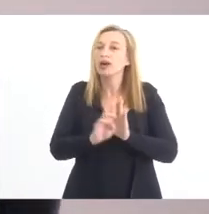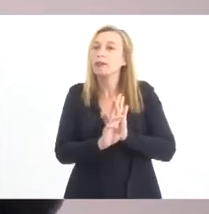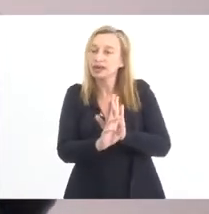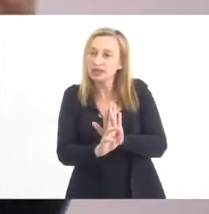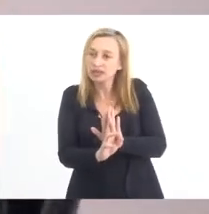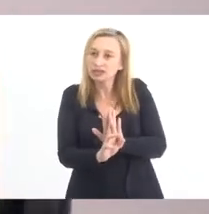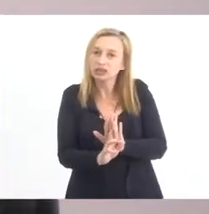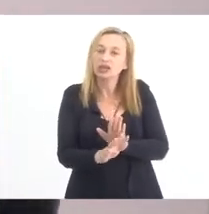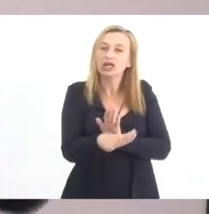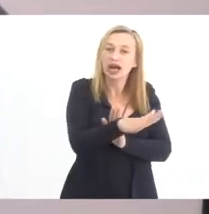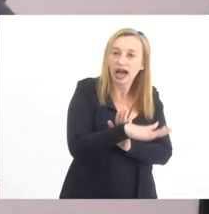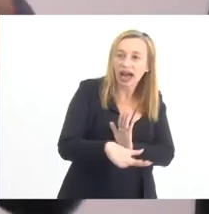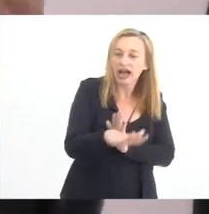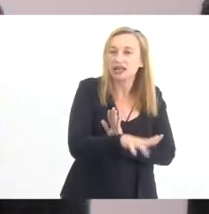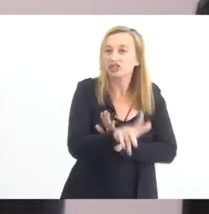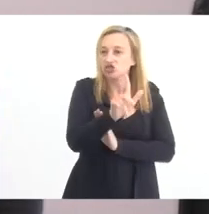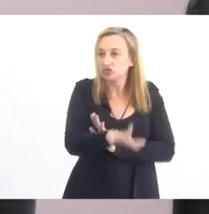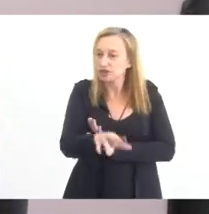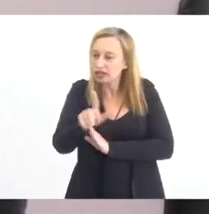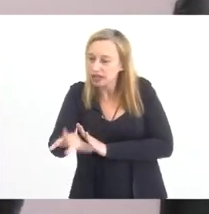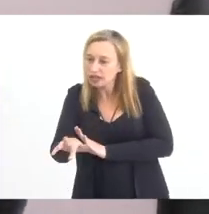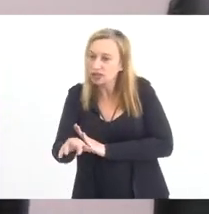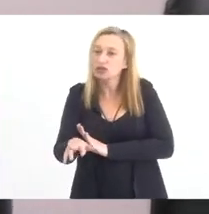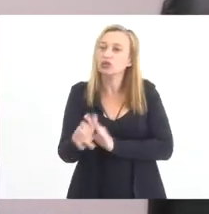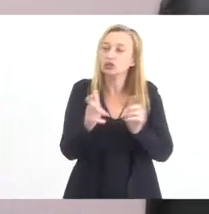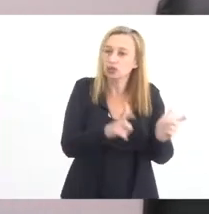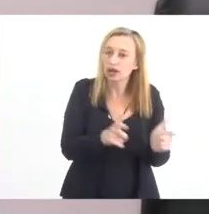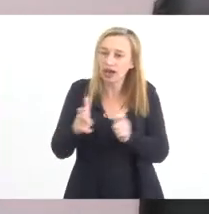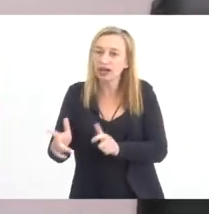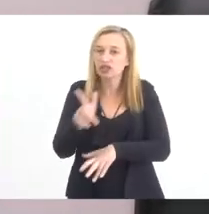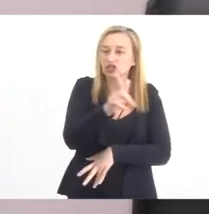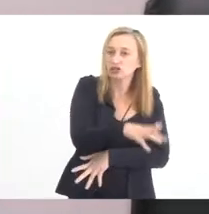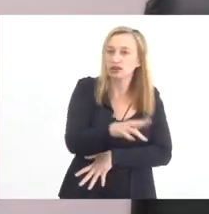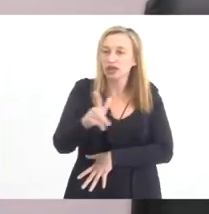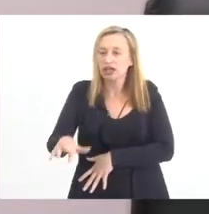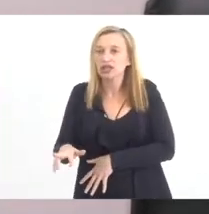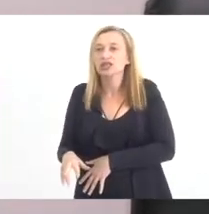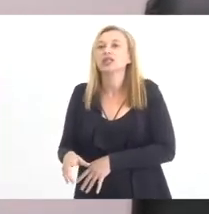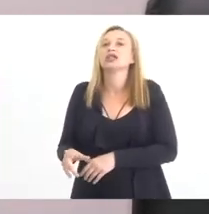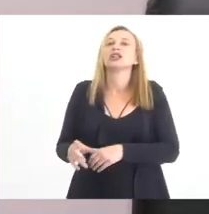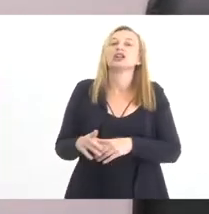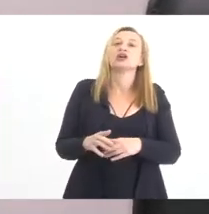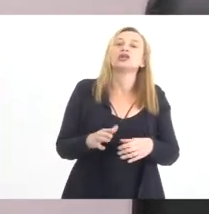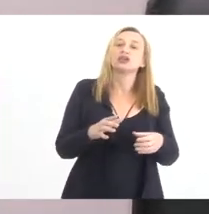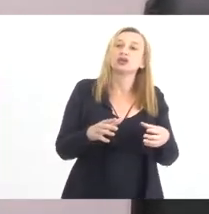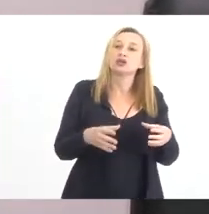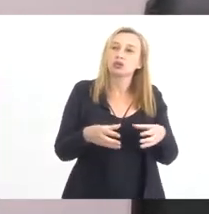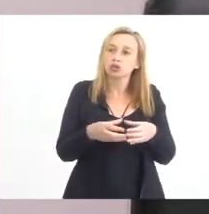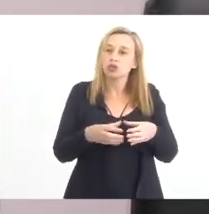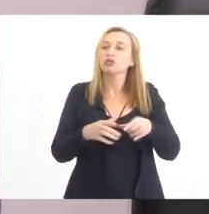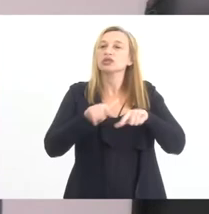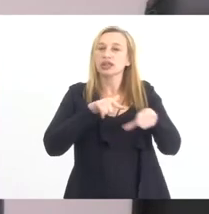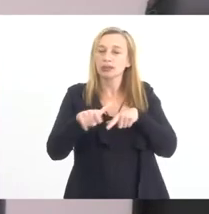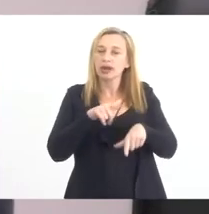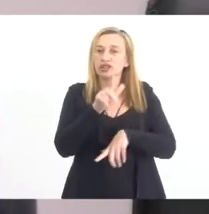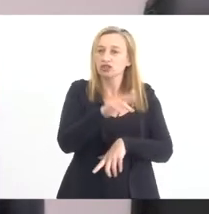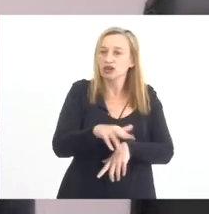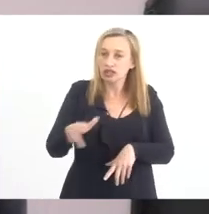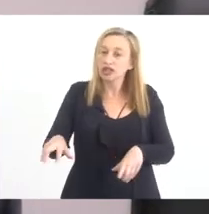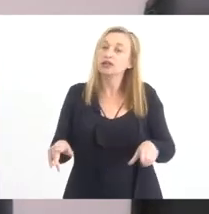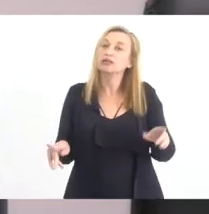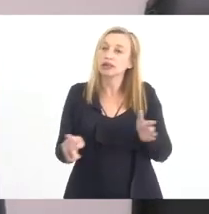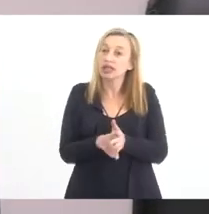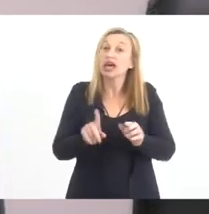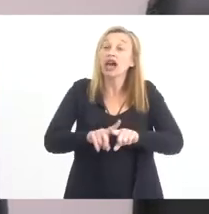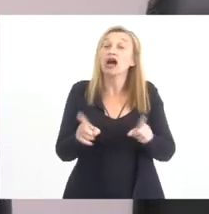representamos setores diferentes, regiões diferentes, categorias diferentes, isso faz parte. A gente está aqui